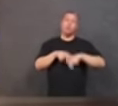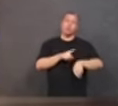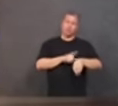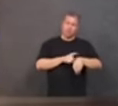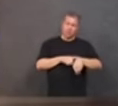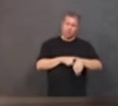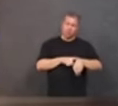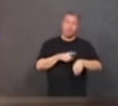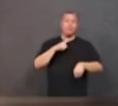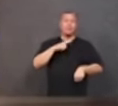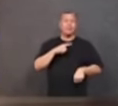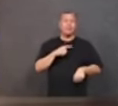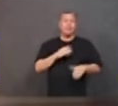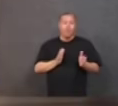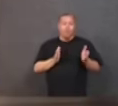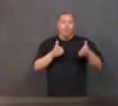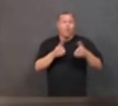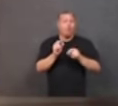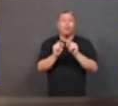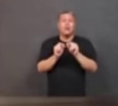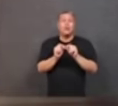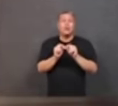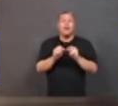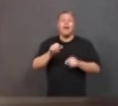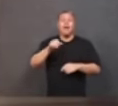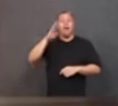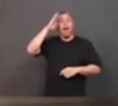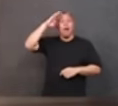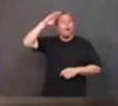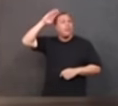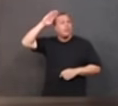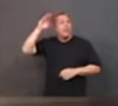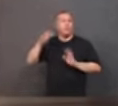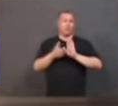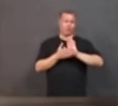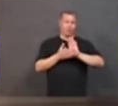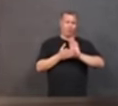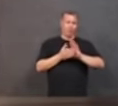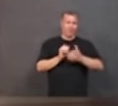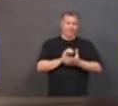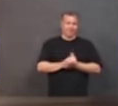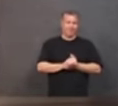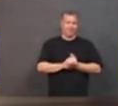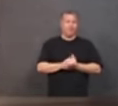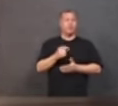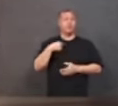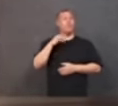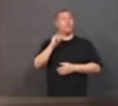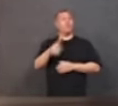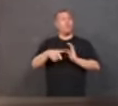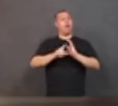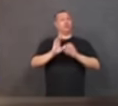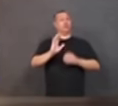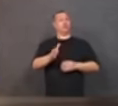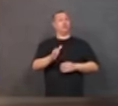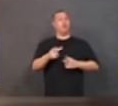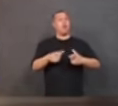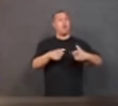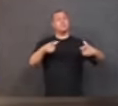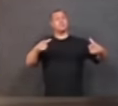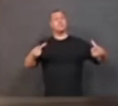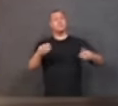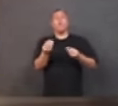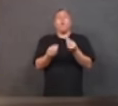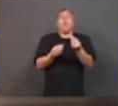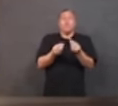vertente acadêmica da nossa proposta. Como eu disse, sob o eixo da consolidação da expansão, a gente vem